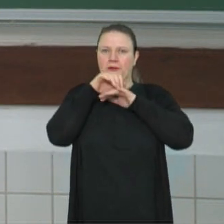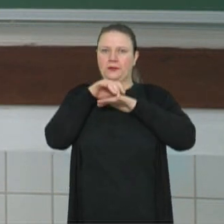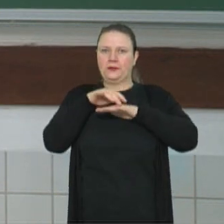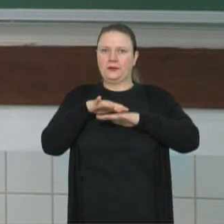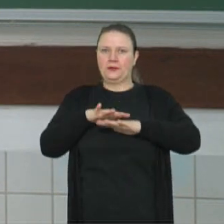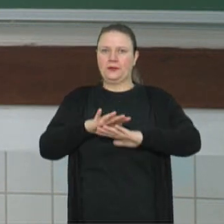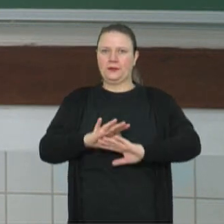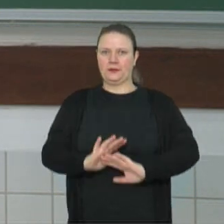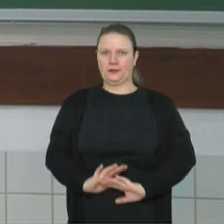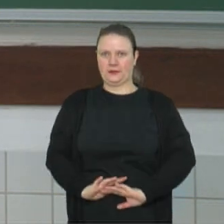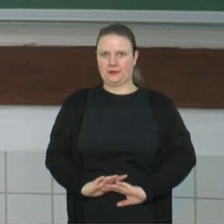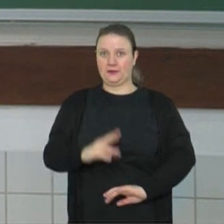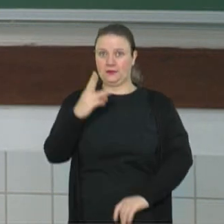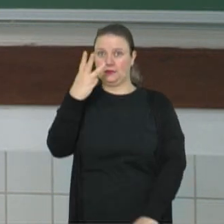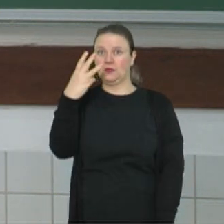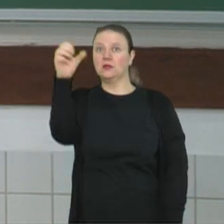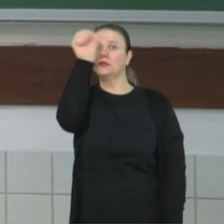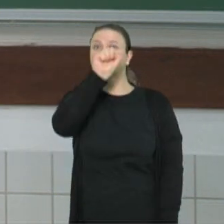Fininho, mais uma vez.